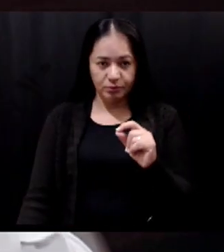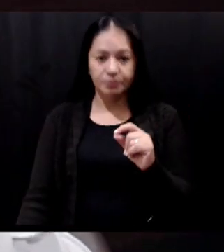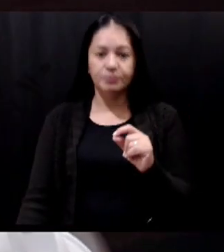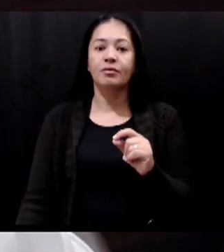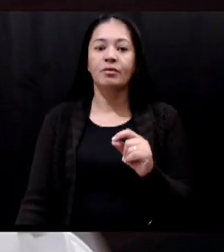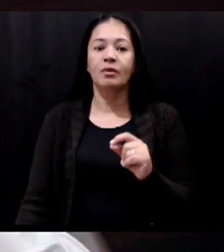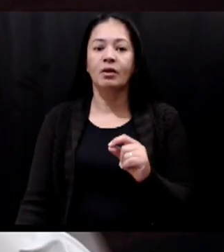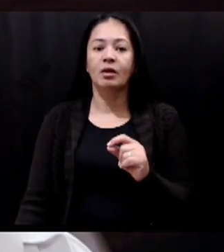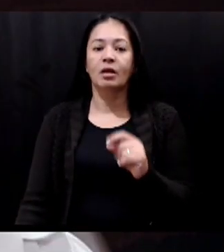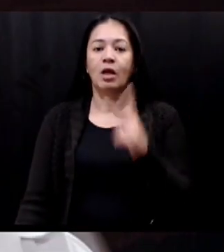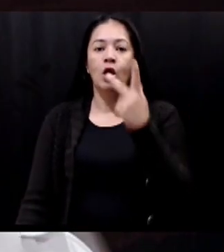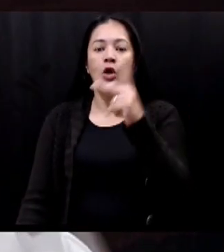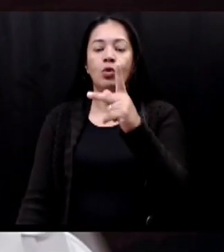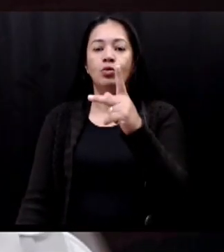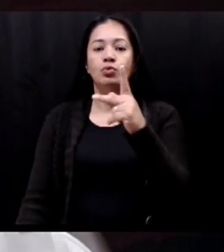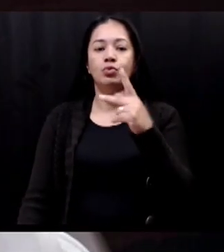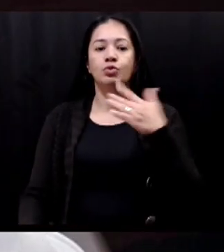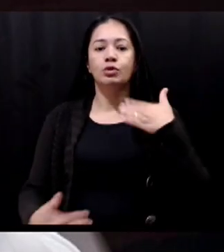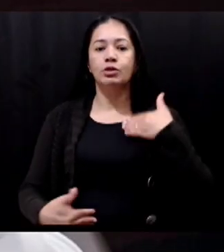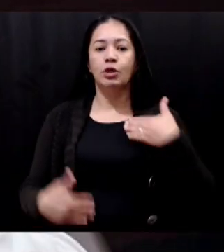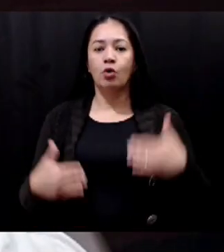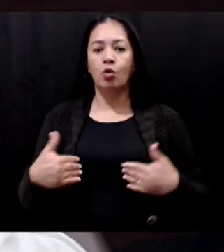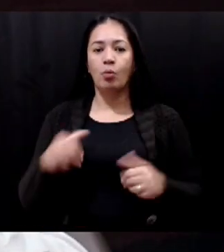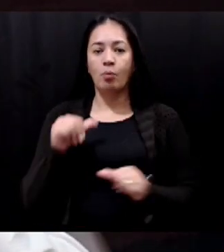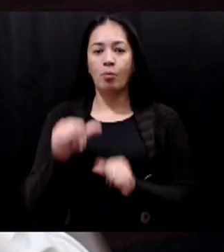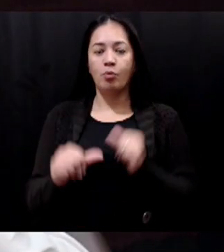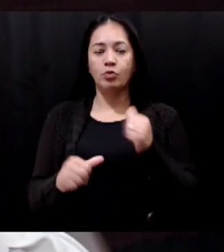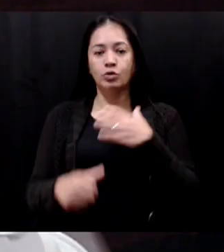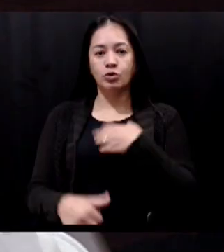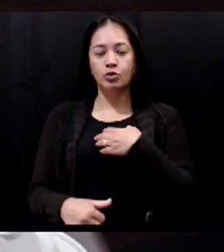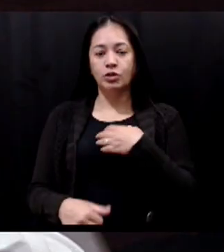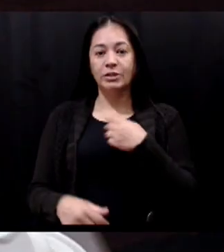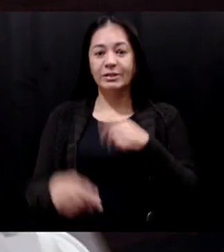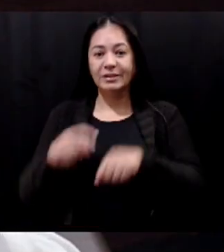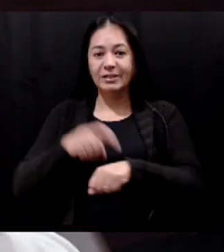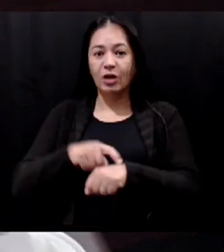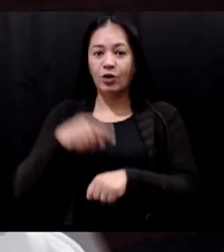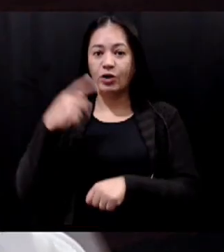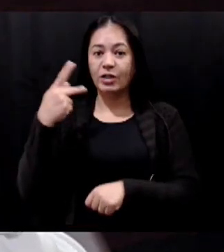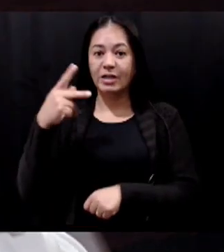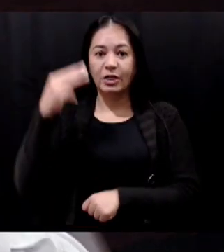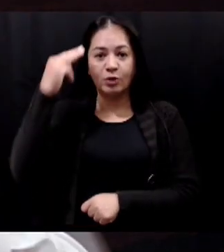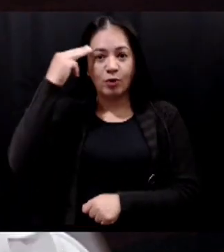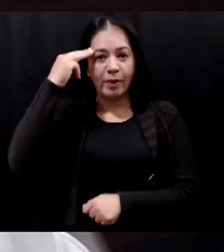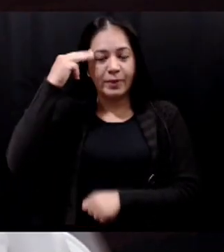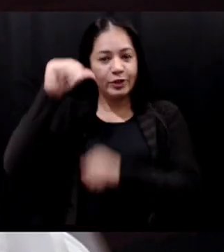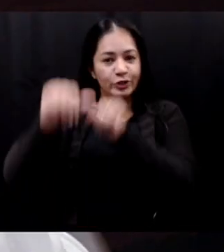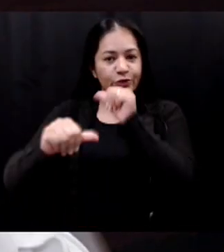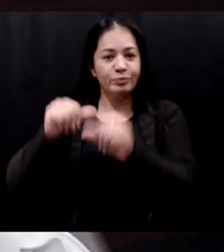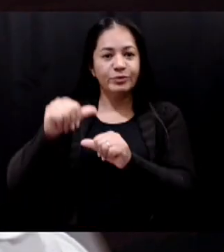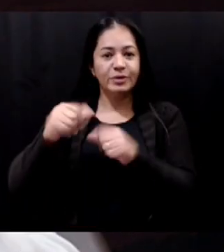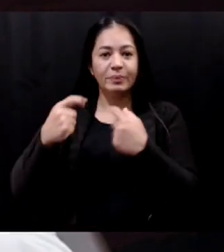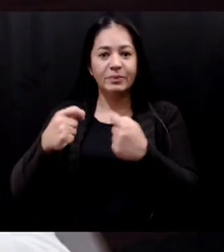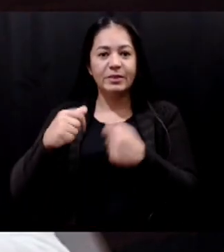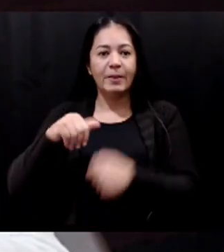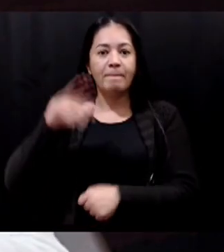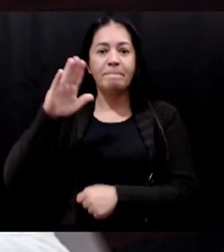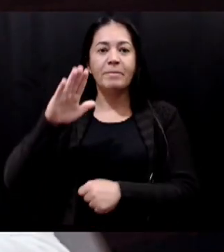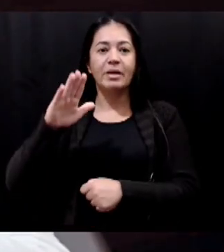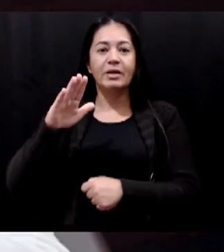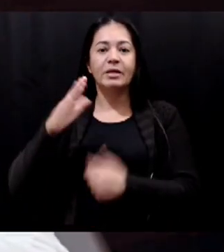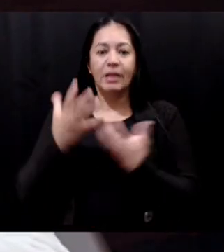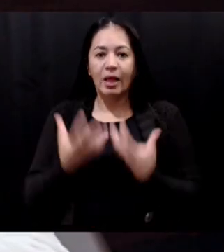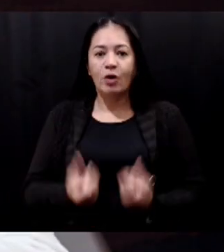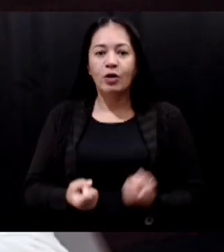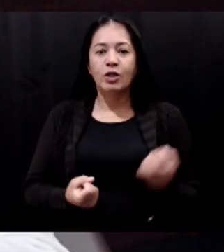o teu corpo muda de forma, né, quando a tua mente muda de voz, e essa voz precisa ser muito mais acolhedora do que